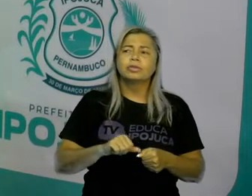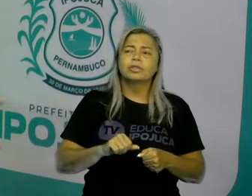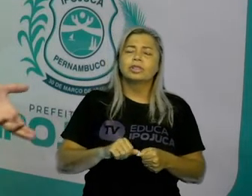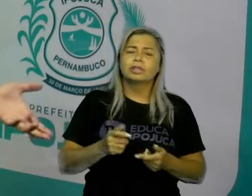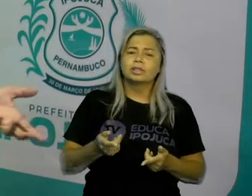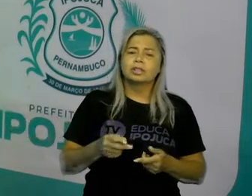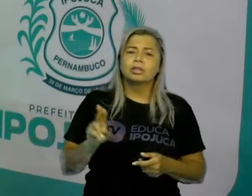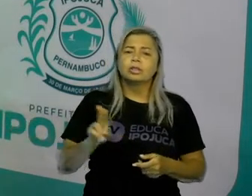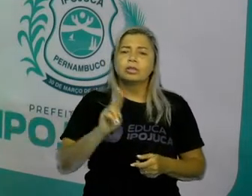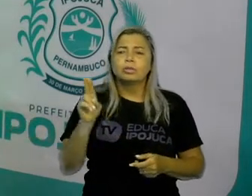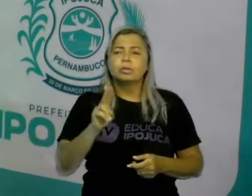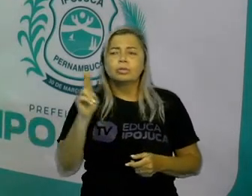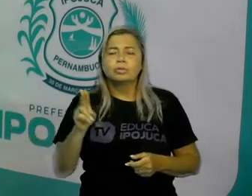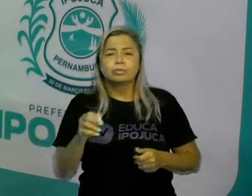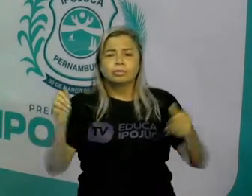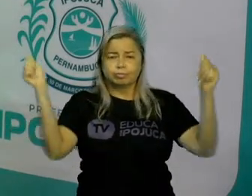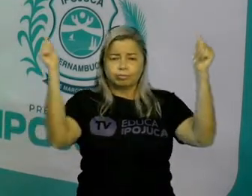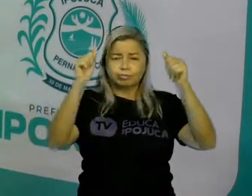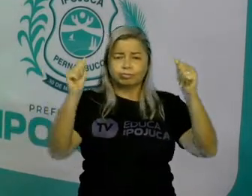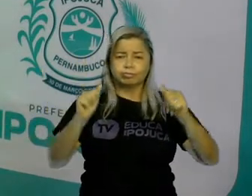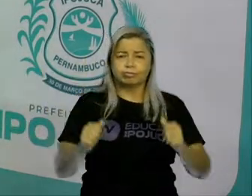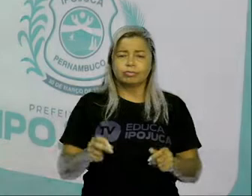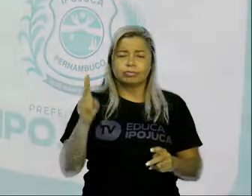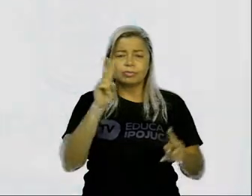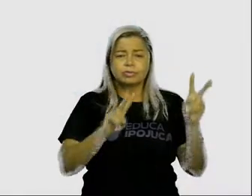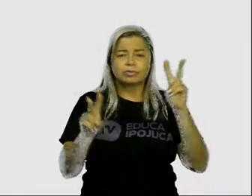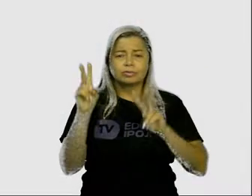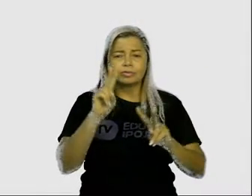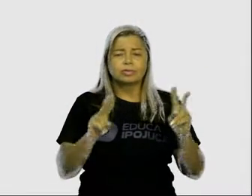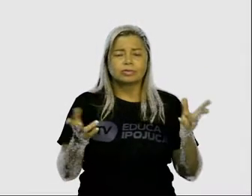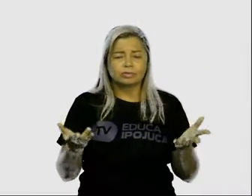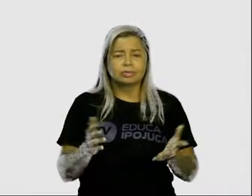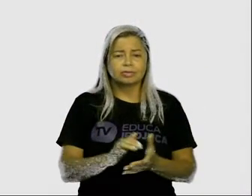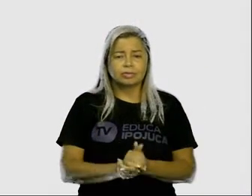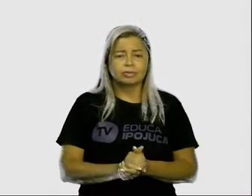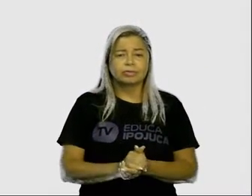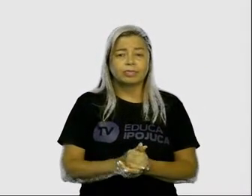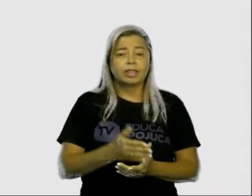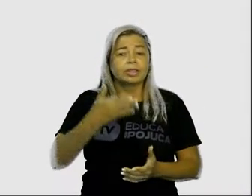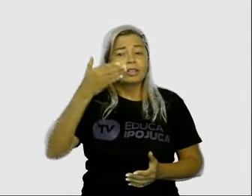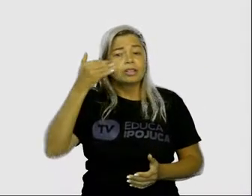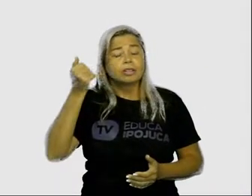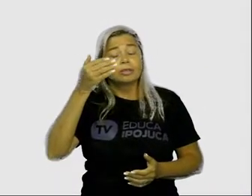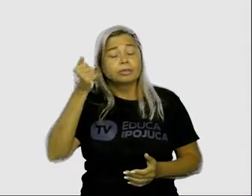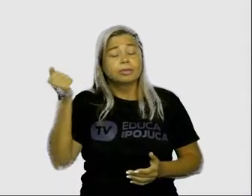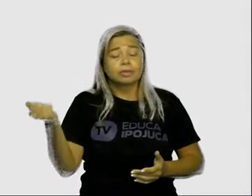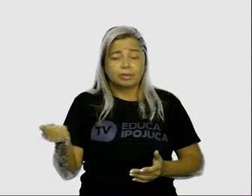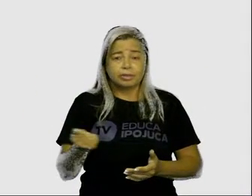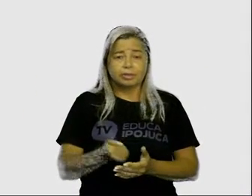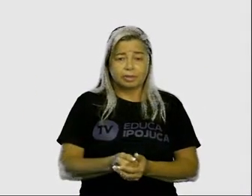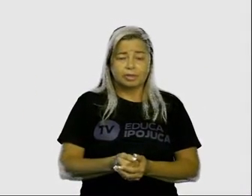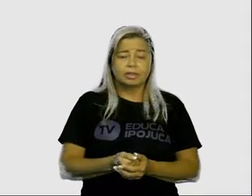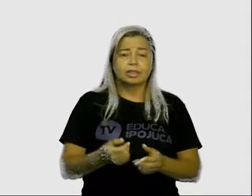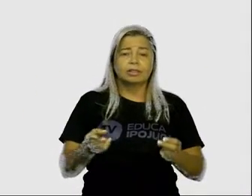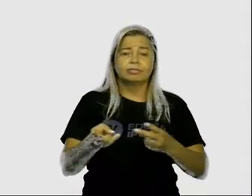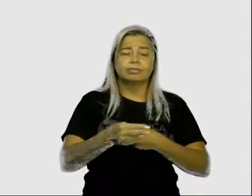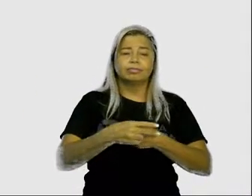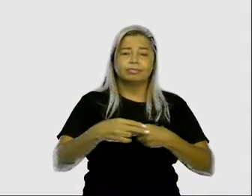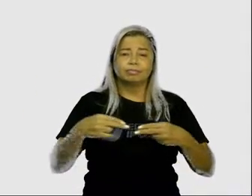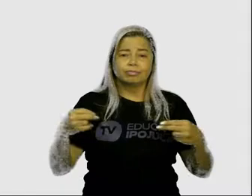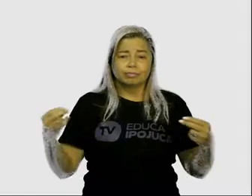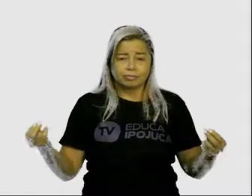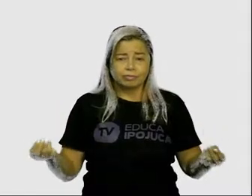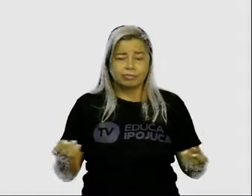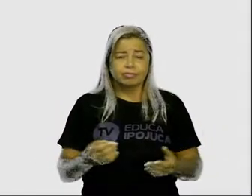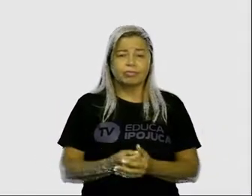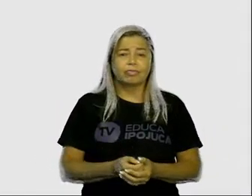uma boa arte visual? Vamos aqui na tela? Vamos explorar e aprender alguns elementos